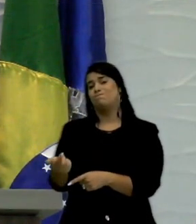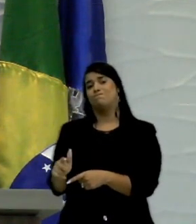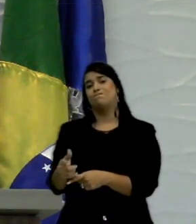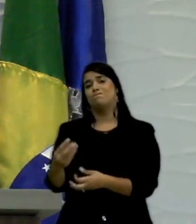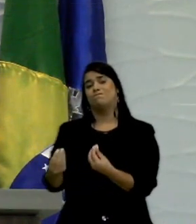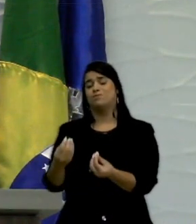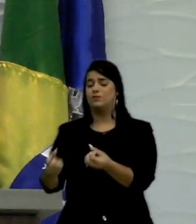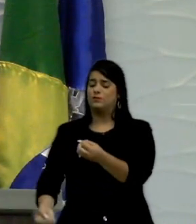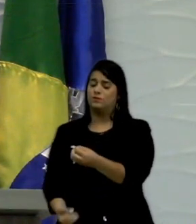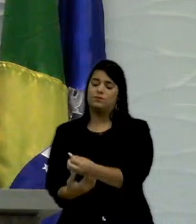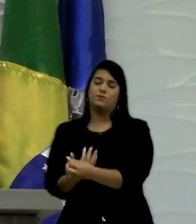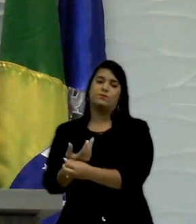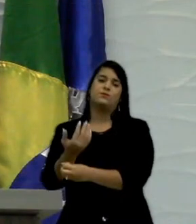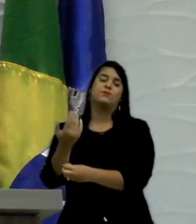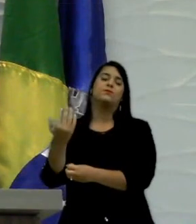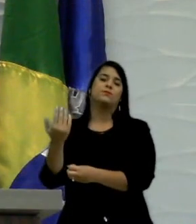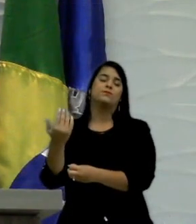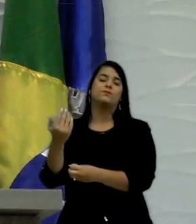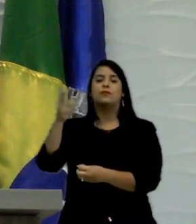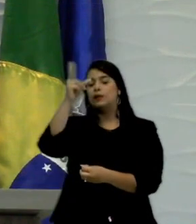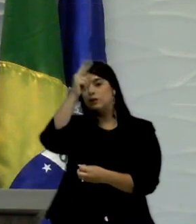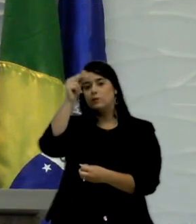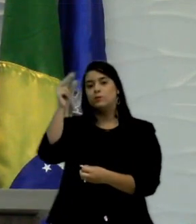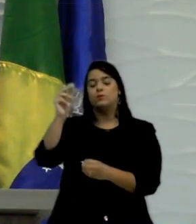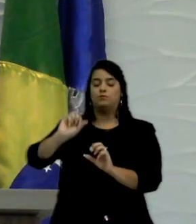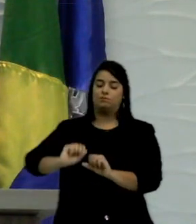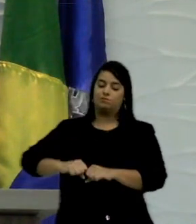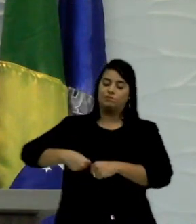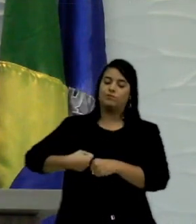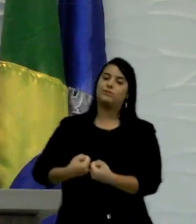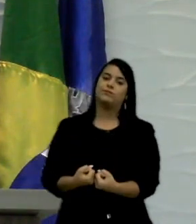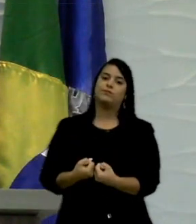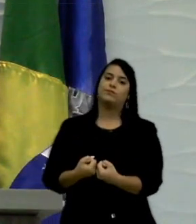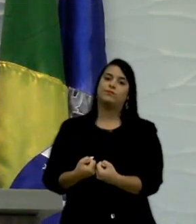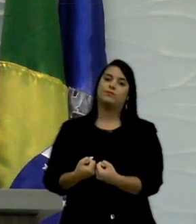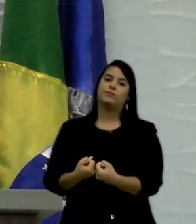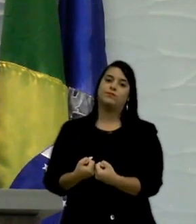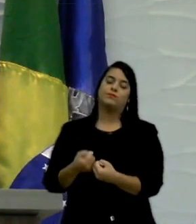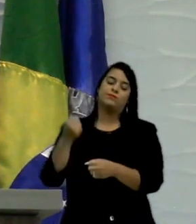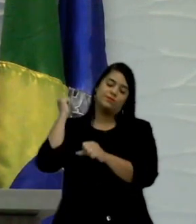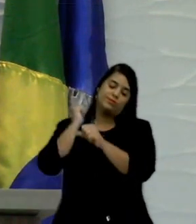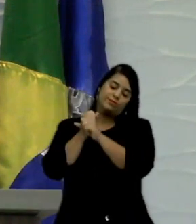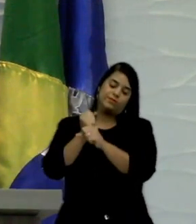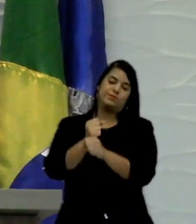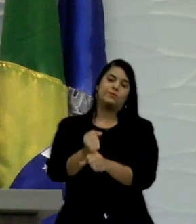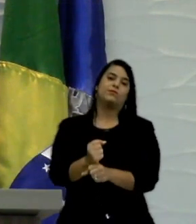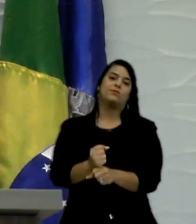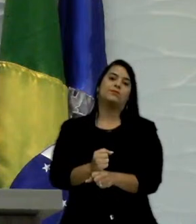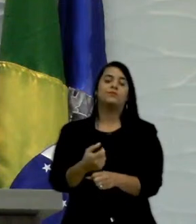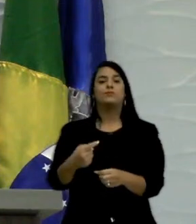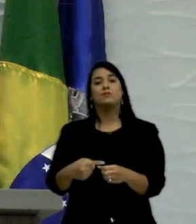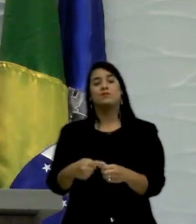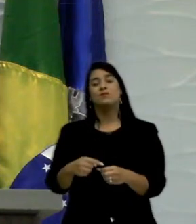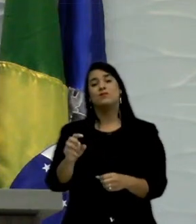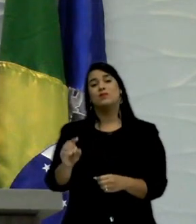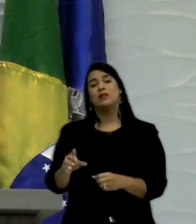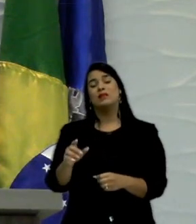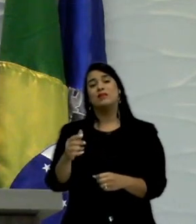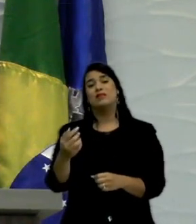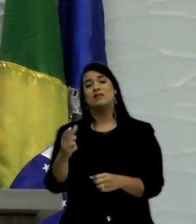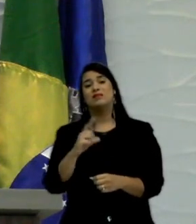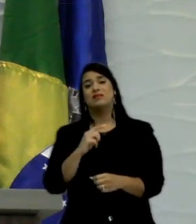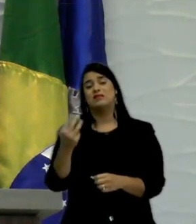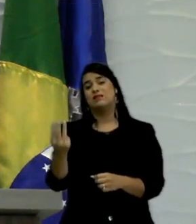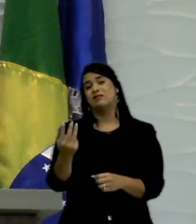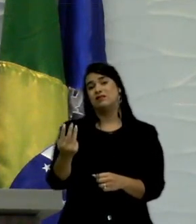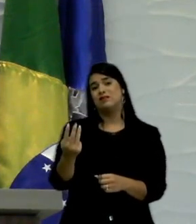Então, nosso prefeito tem se empenhado muito nos últimos anos, né, o nosso município tinha apenas 3 tratores, hoje está